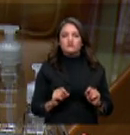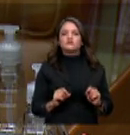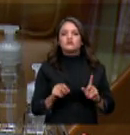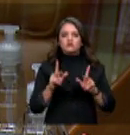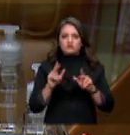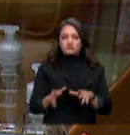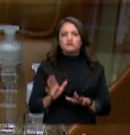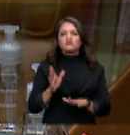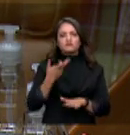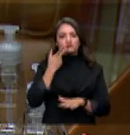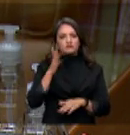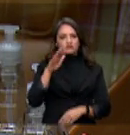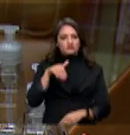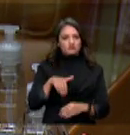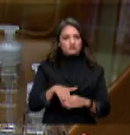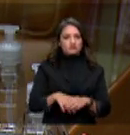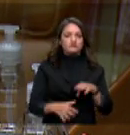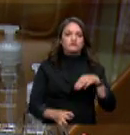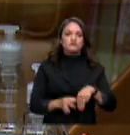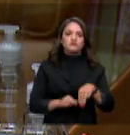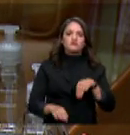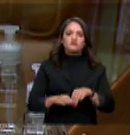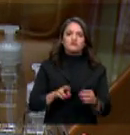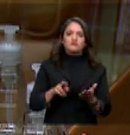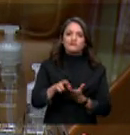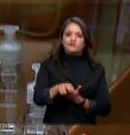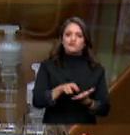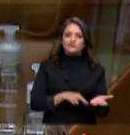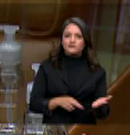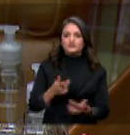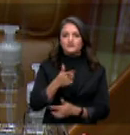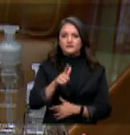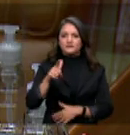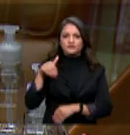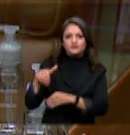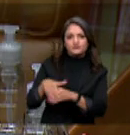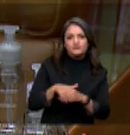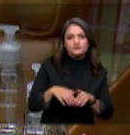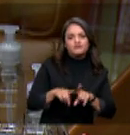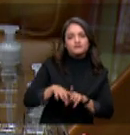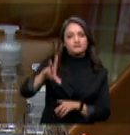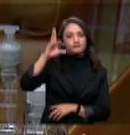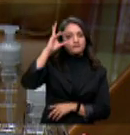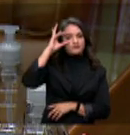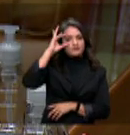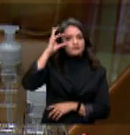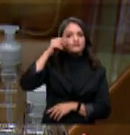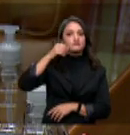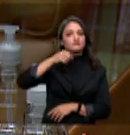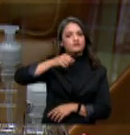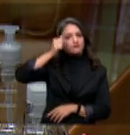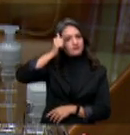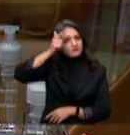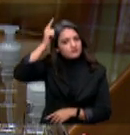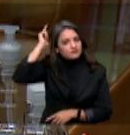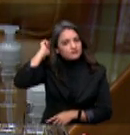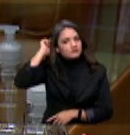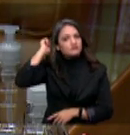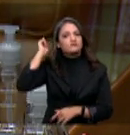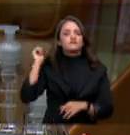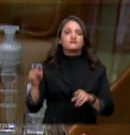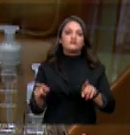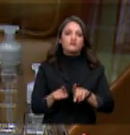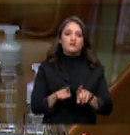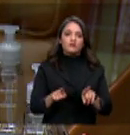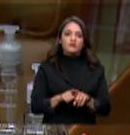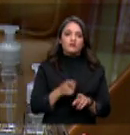do ministro relator, quanto em outros votos, ministro André, ministro Alexandre, especialmente, que fez referência a